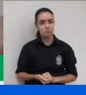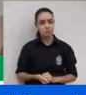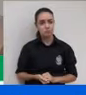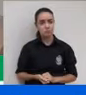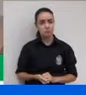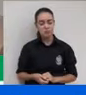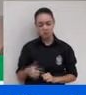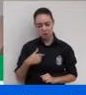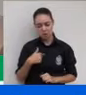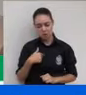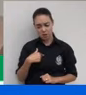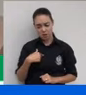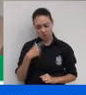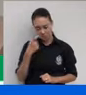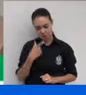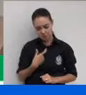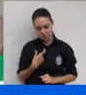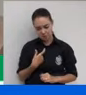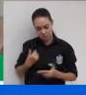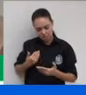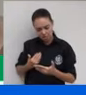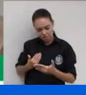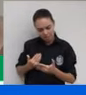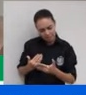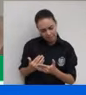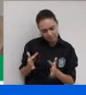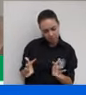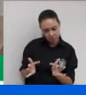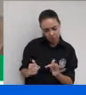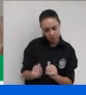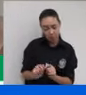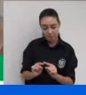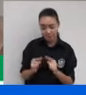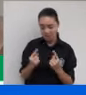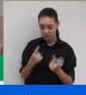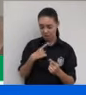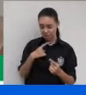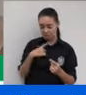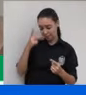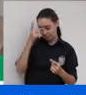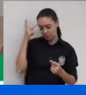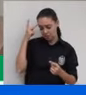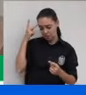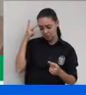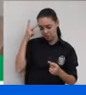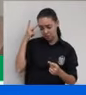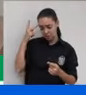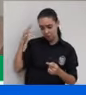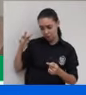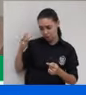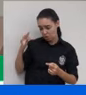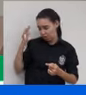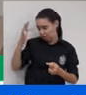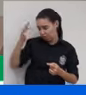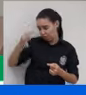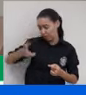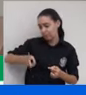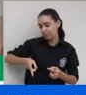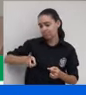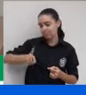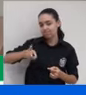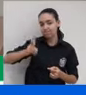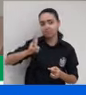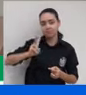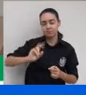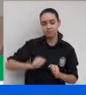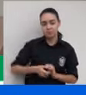para alguns que tentam continuar Esse é o pior dos caminhos